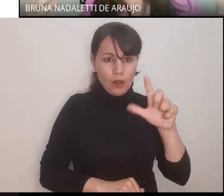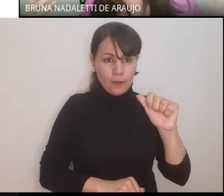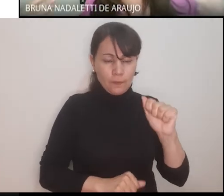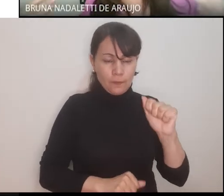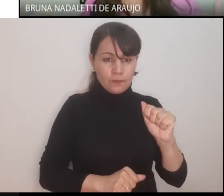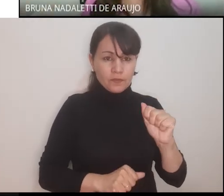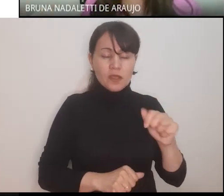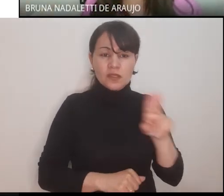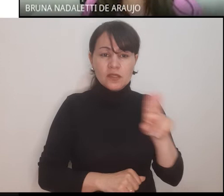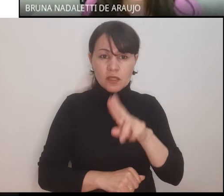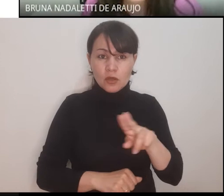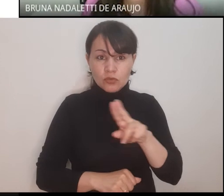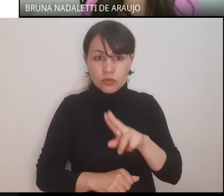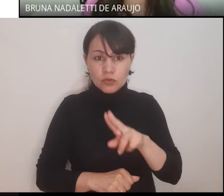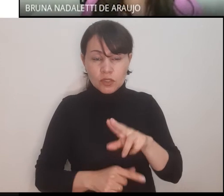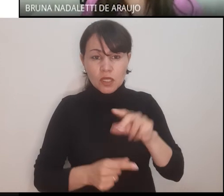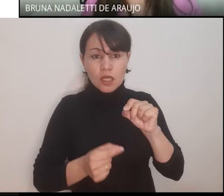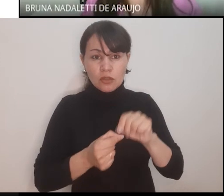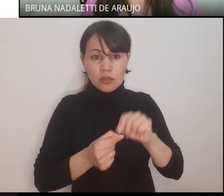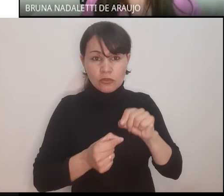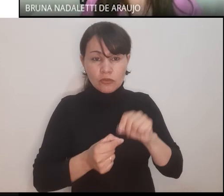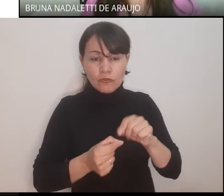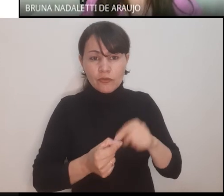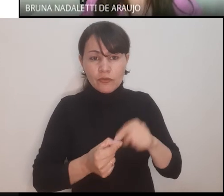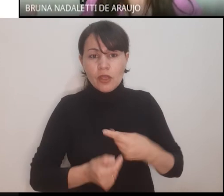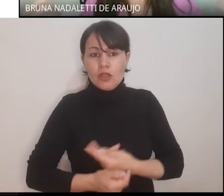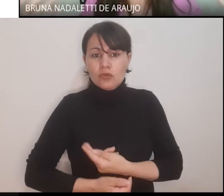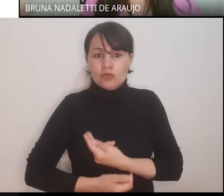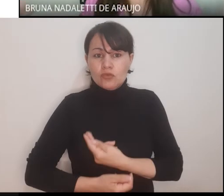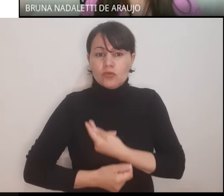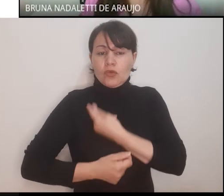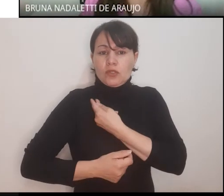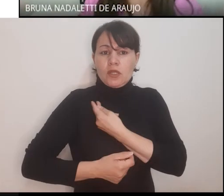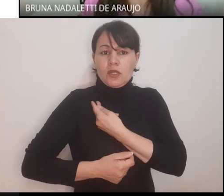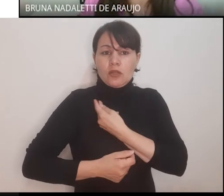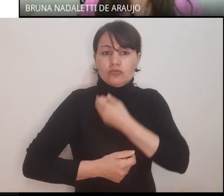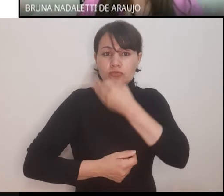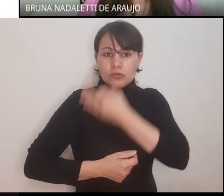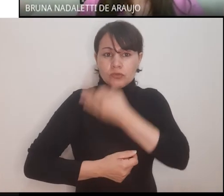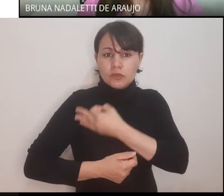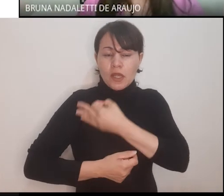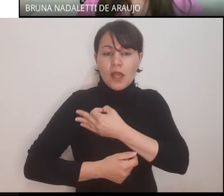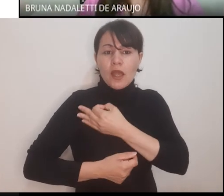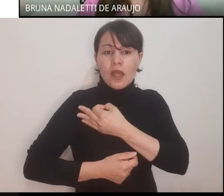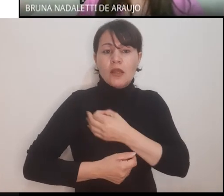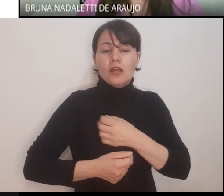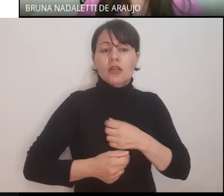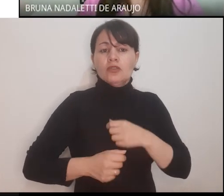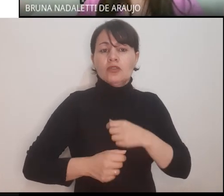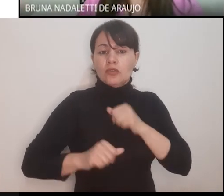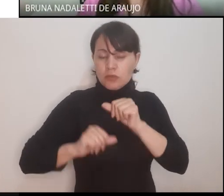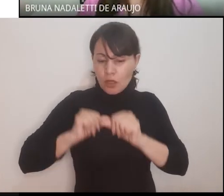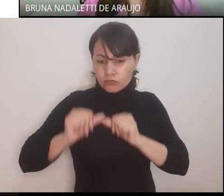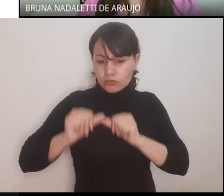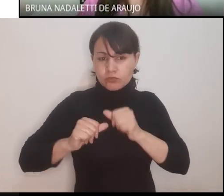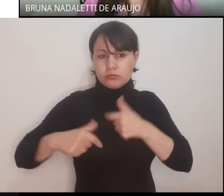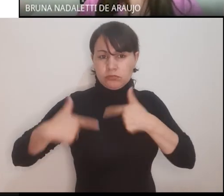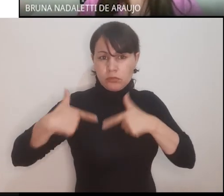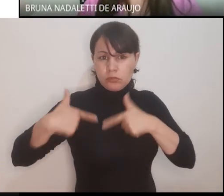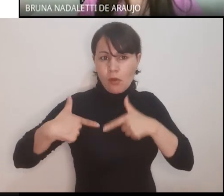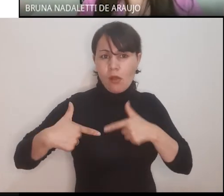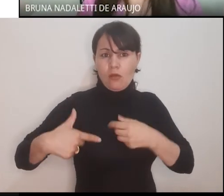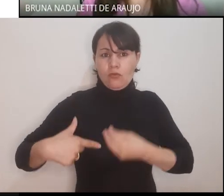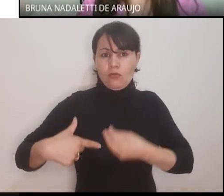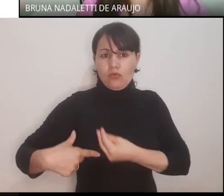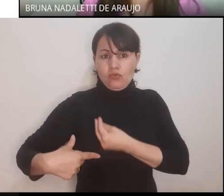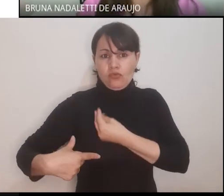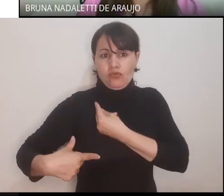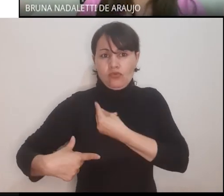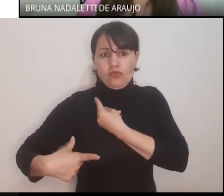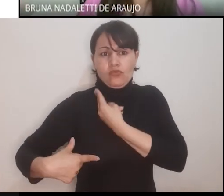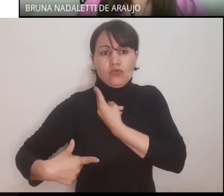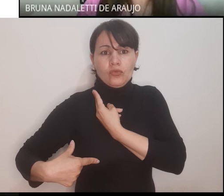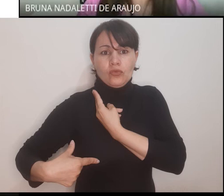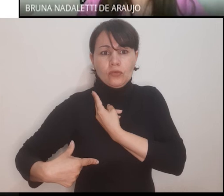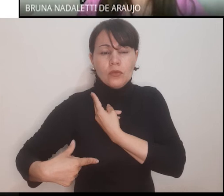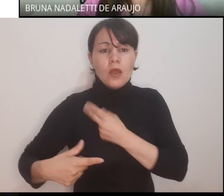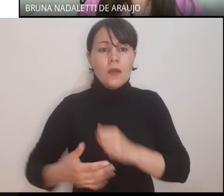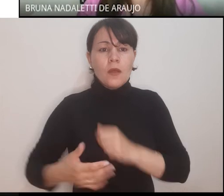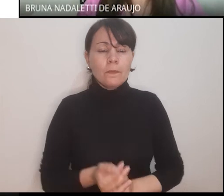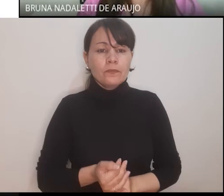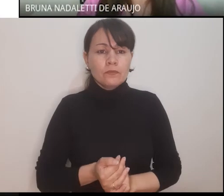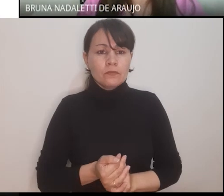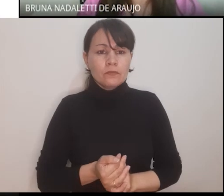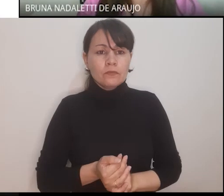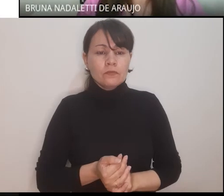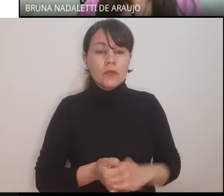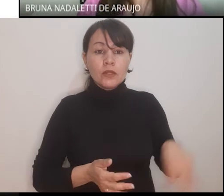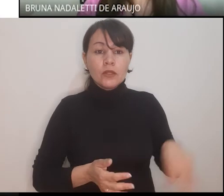pois fez a confecção da fístula, a fístula ainda está, né, em processo de evolução para sua